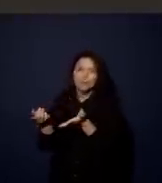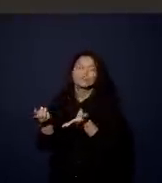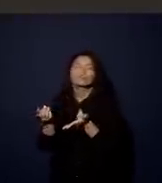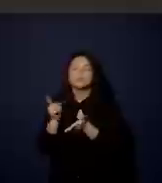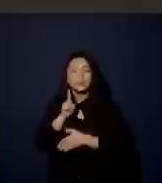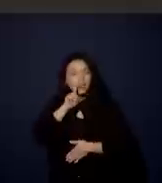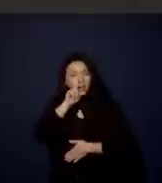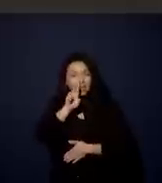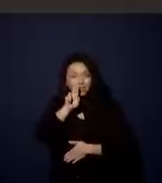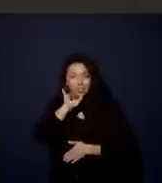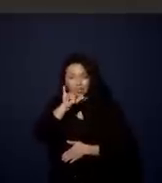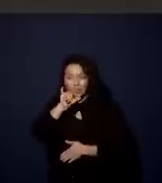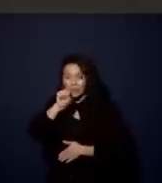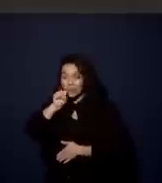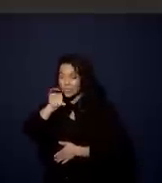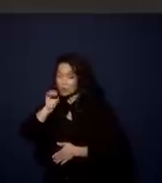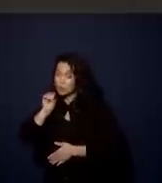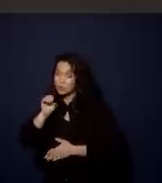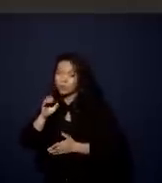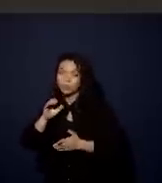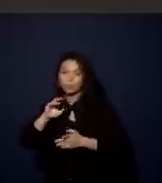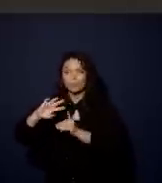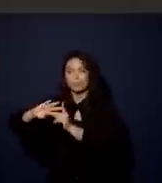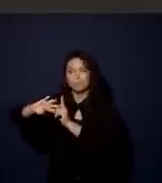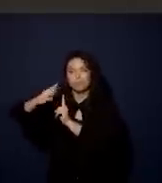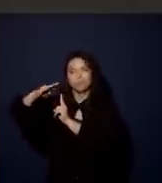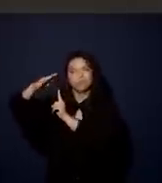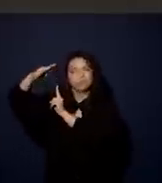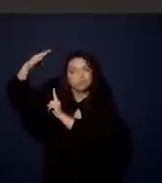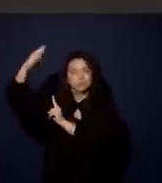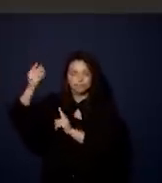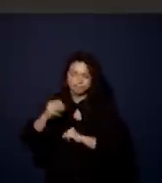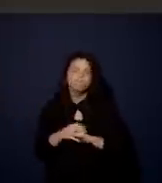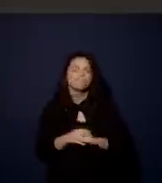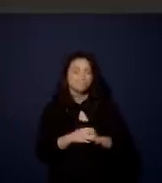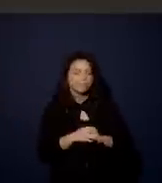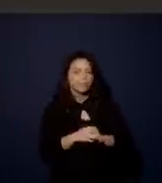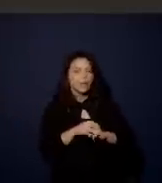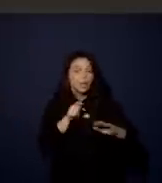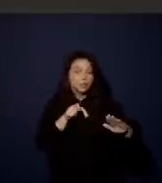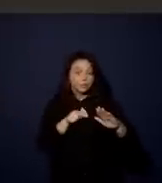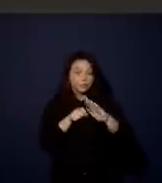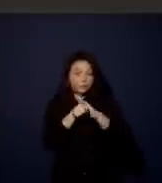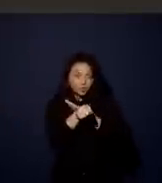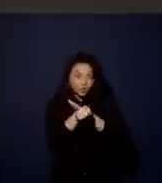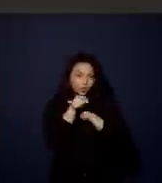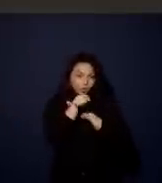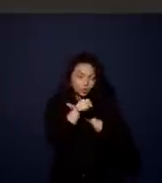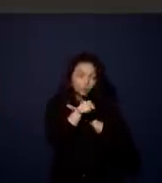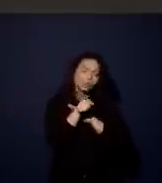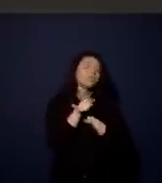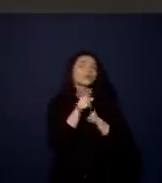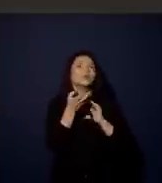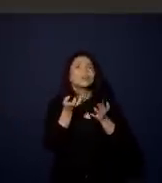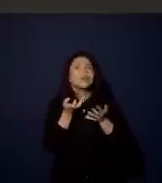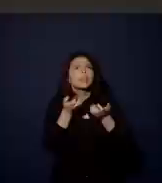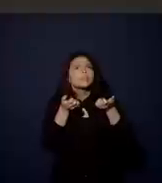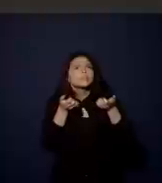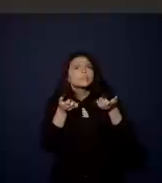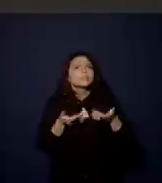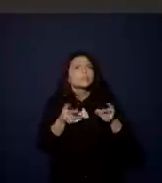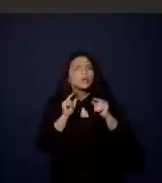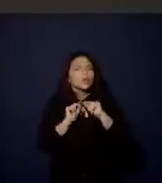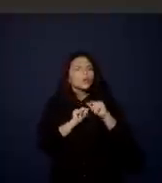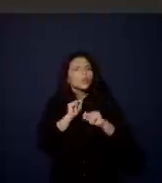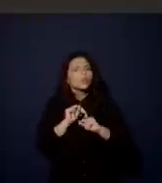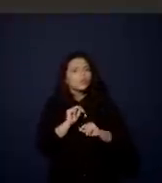de crédito é maior enfim é do ponto de vista do investidor acho que isso também quer dizer é